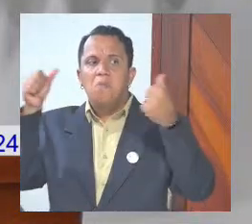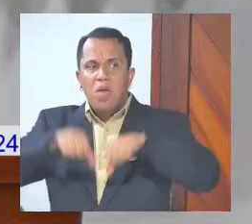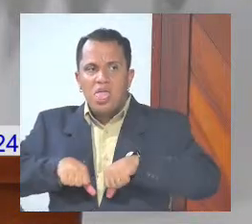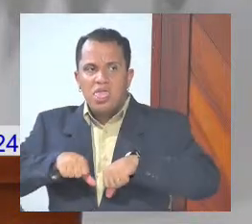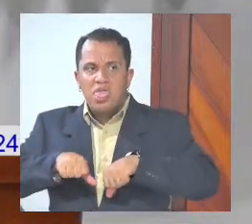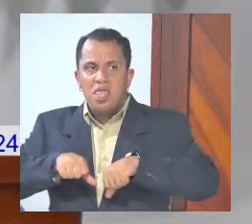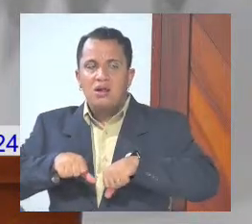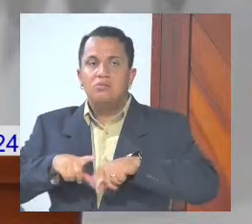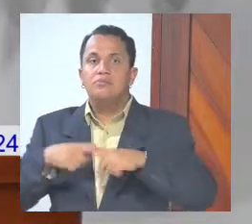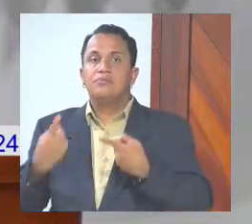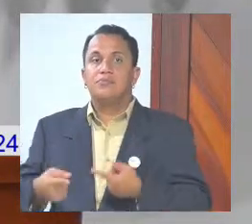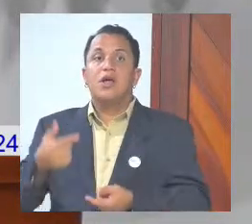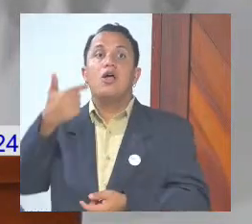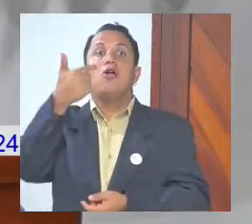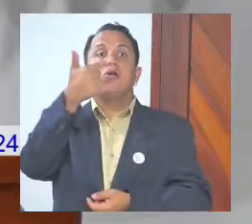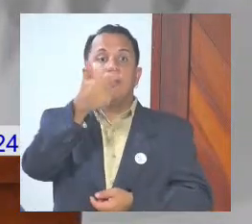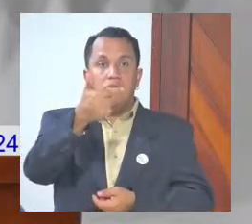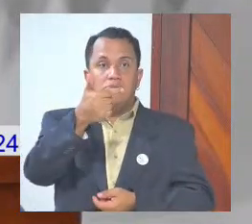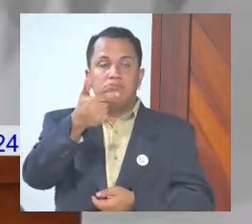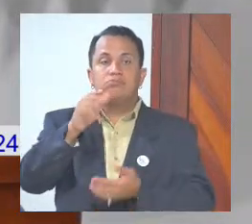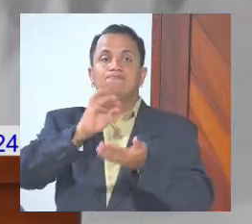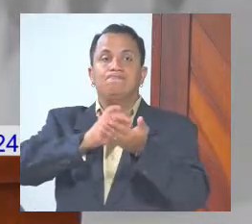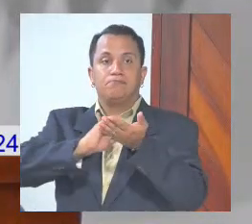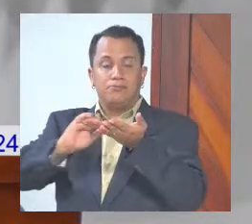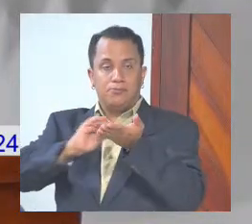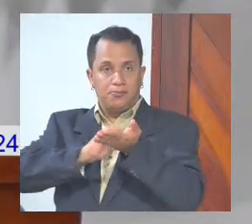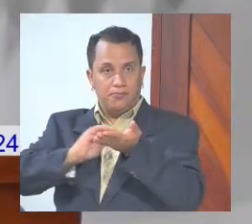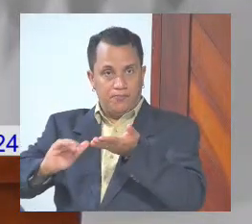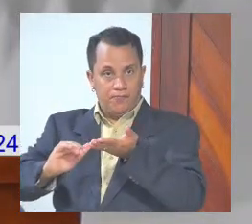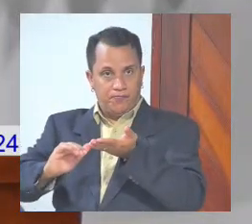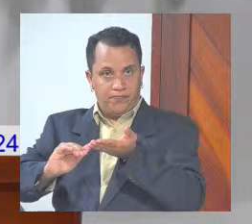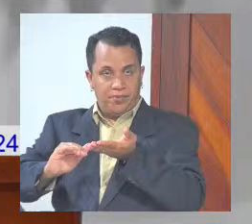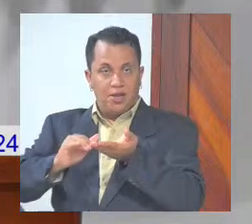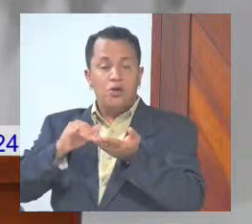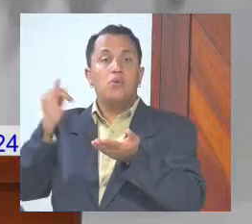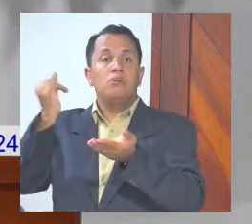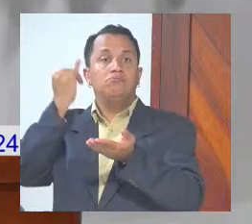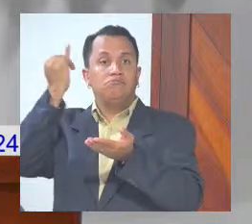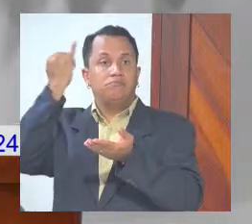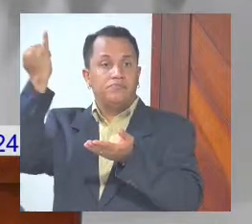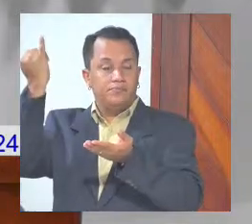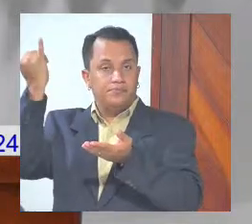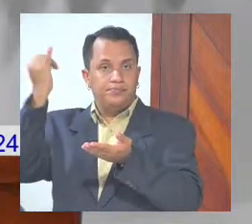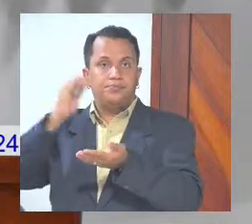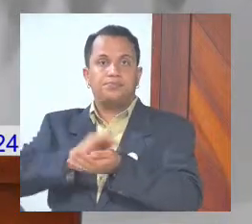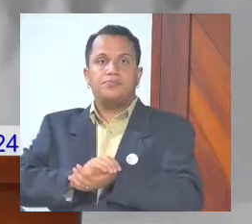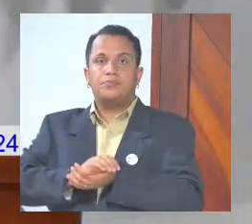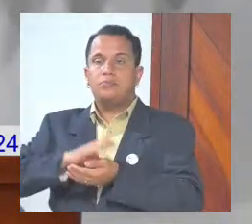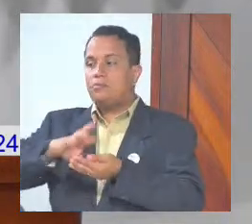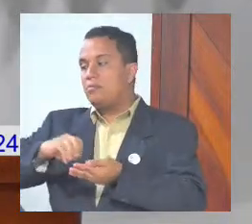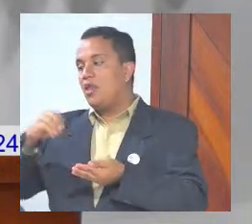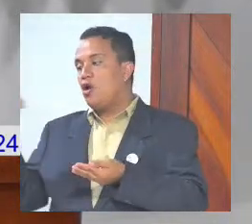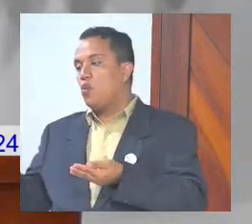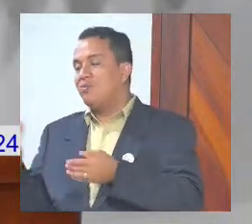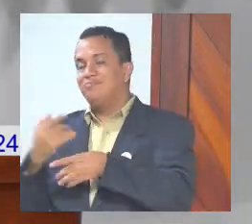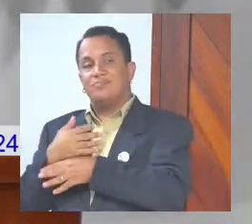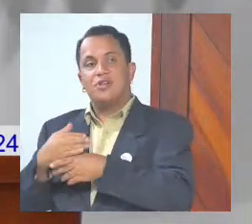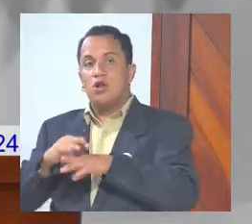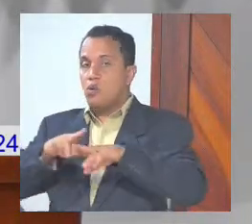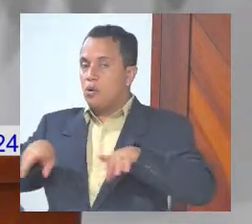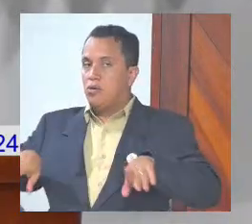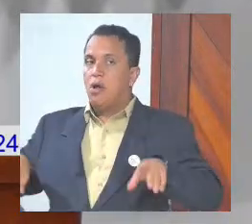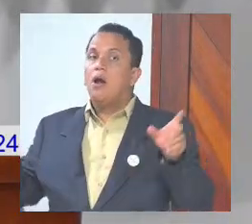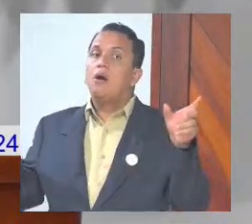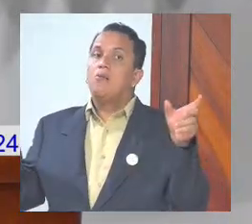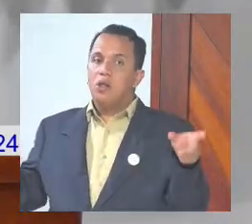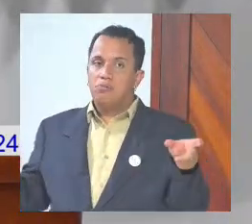né? Porque são duas secretarias de bastante relevância, não desmerecendo a ajuda da secretaria, mas